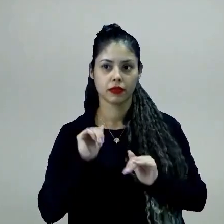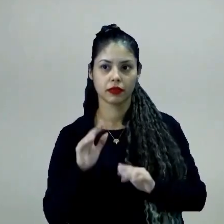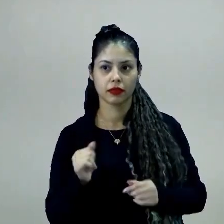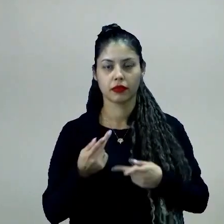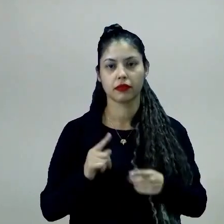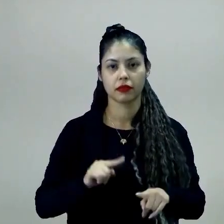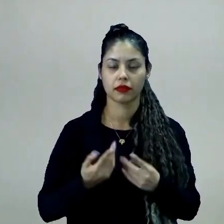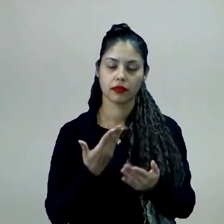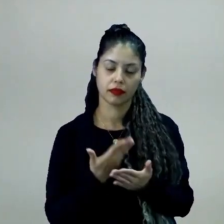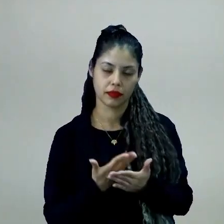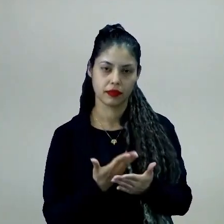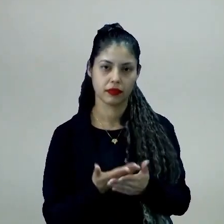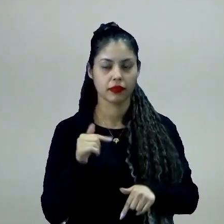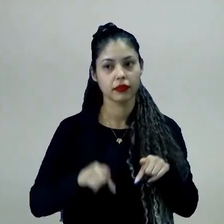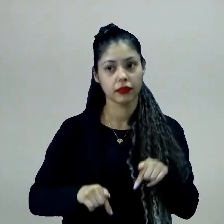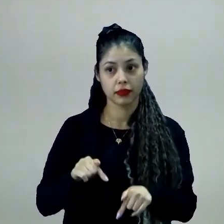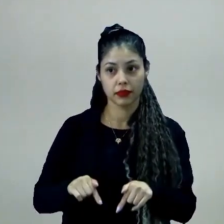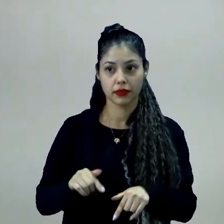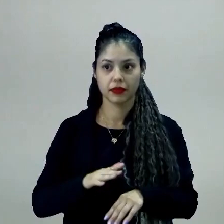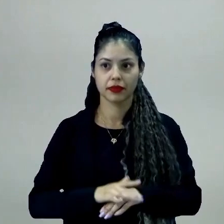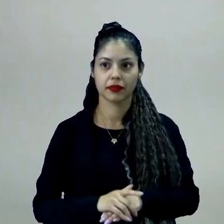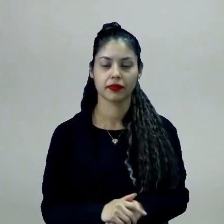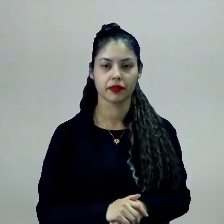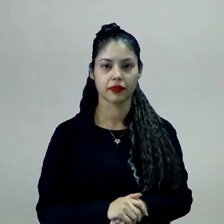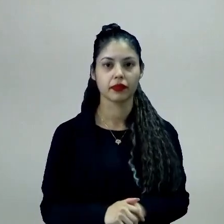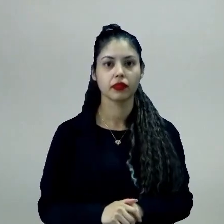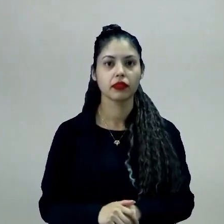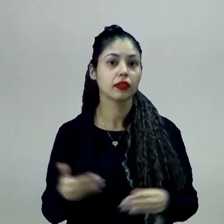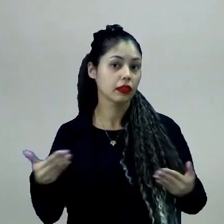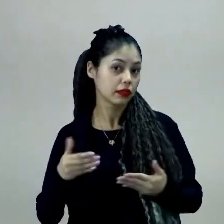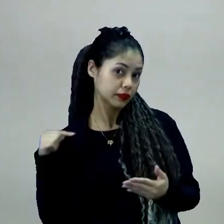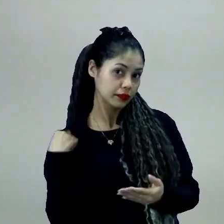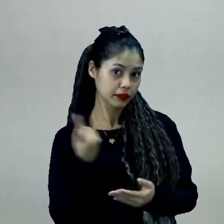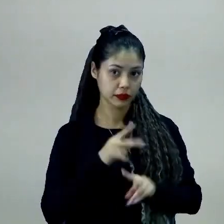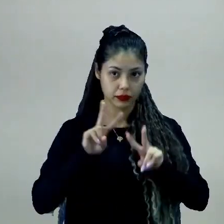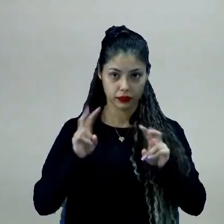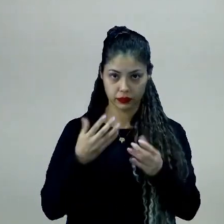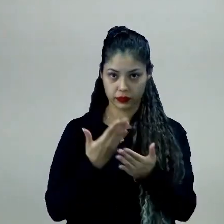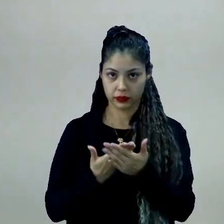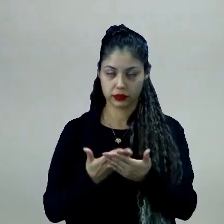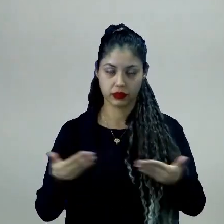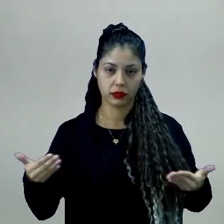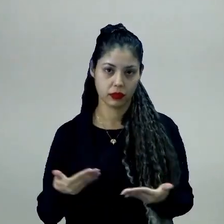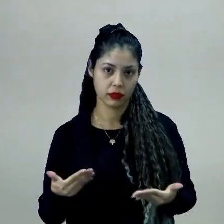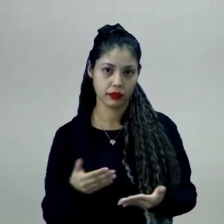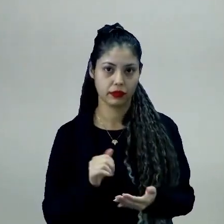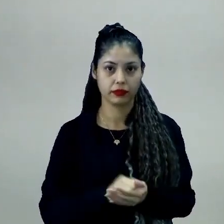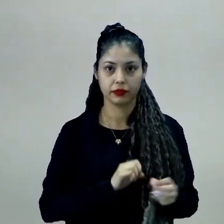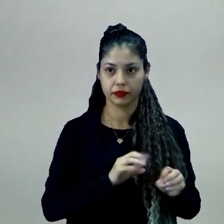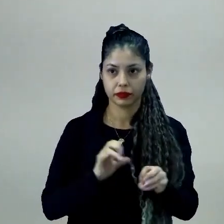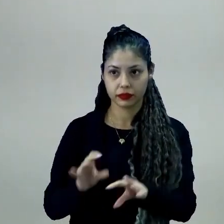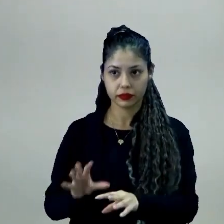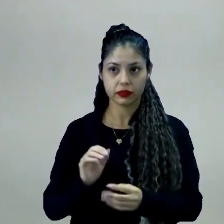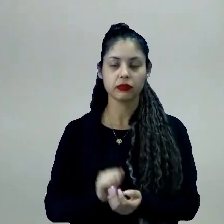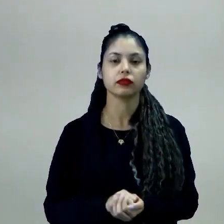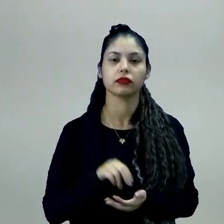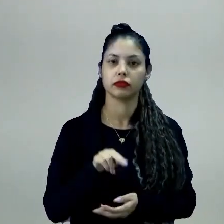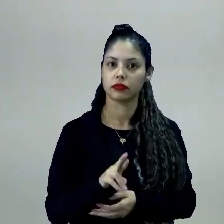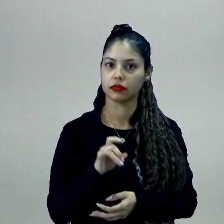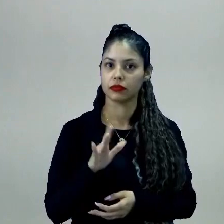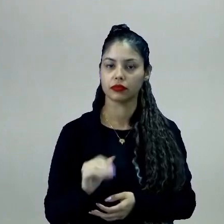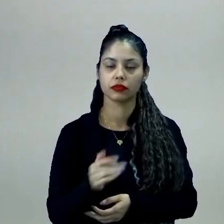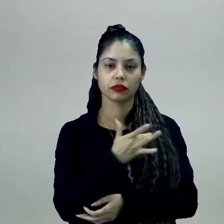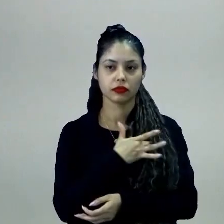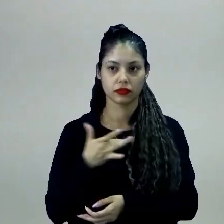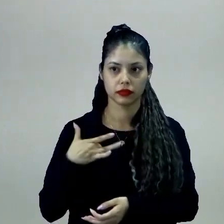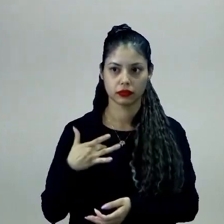Olá, sejam todos bem-vindos a mais uma aula de Química. Hoje o tema da nossa aula é sobre educação nutricional